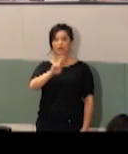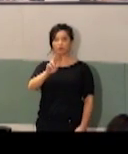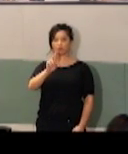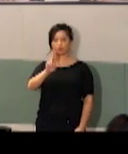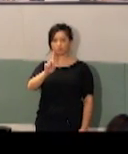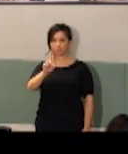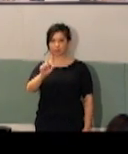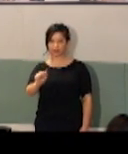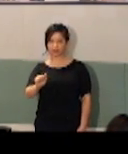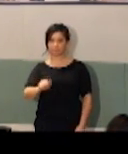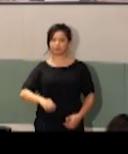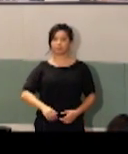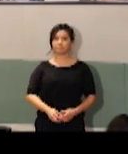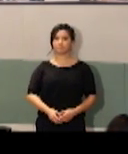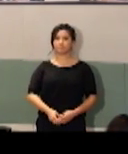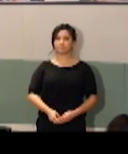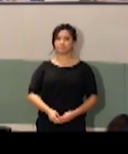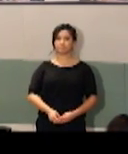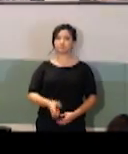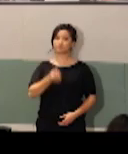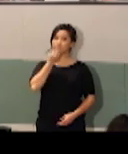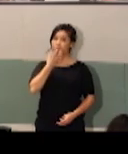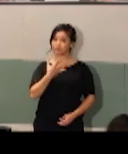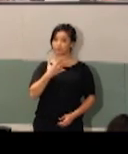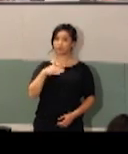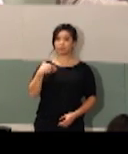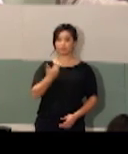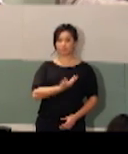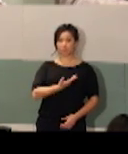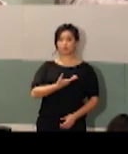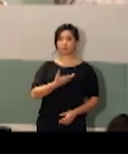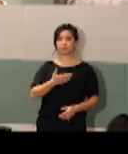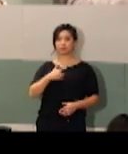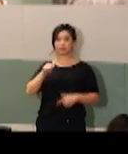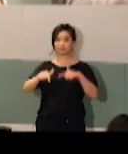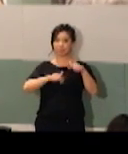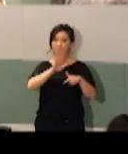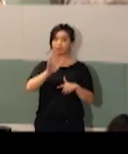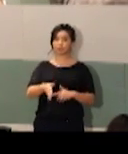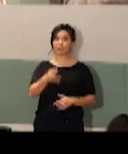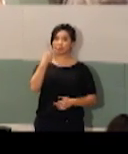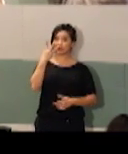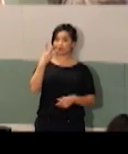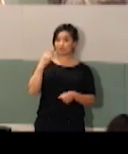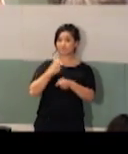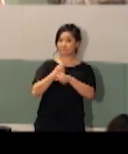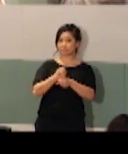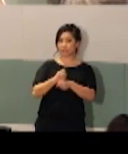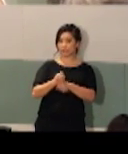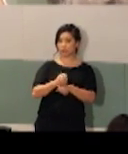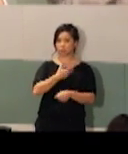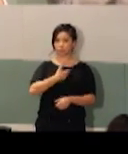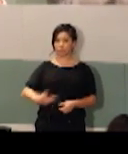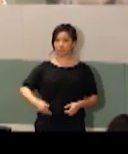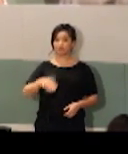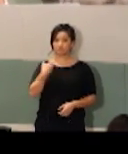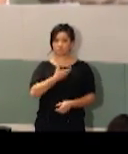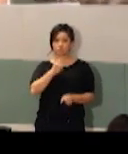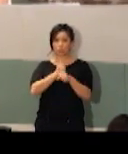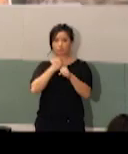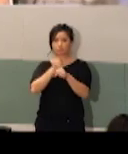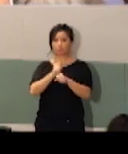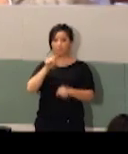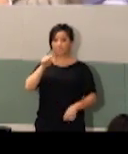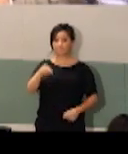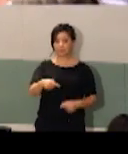Bom, nos 3 anos de governo, nós construímos 1.000 salas de aula em 1.000 dias de governo.